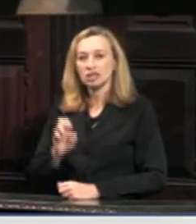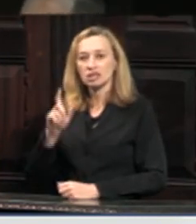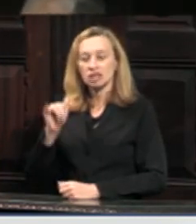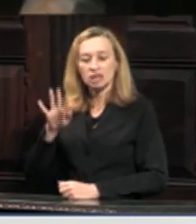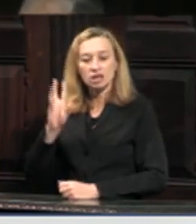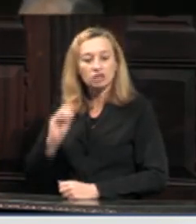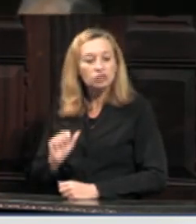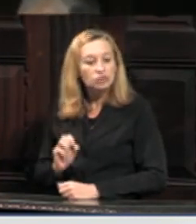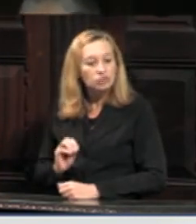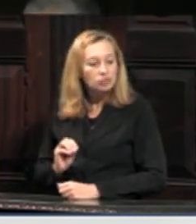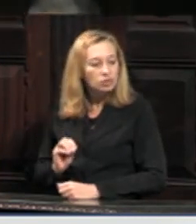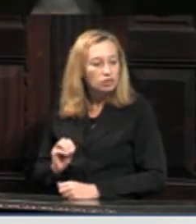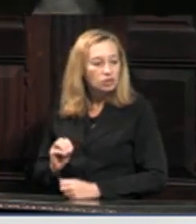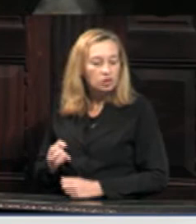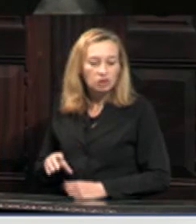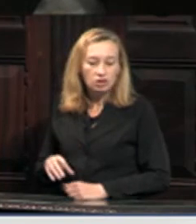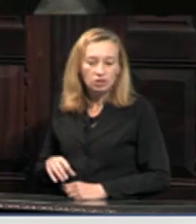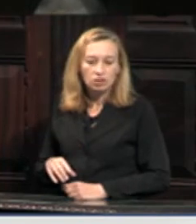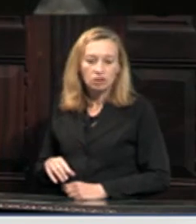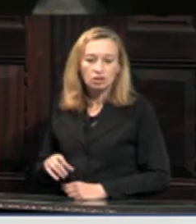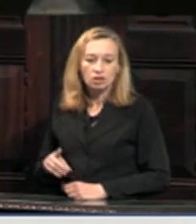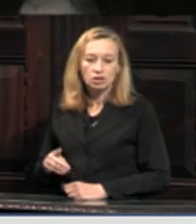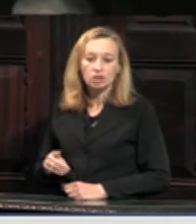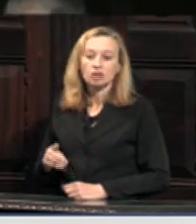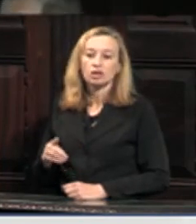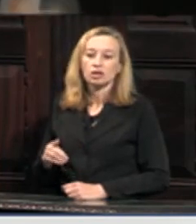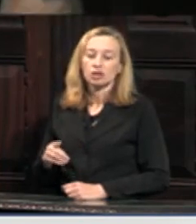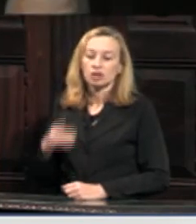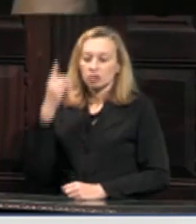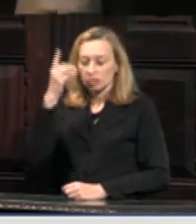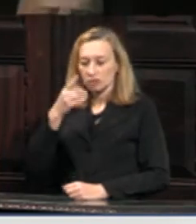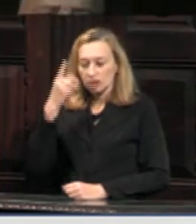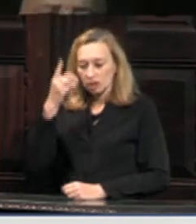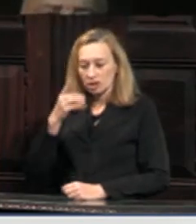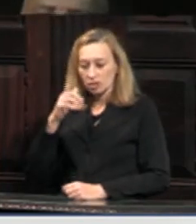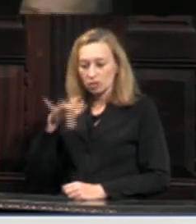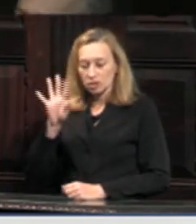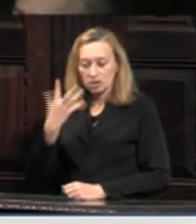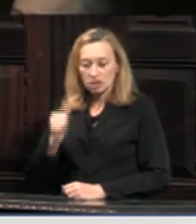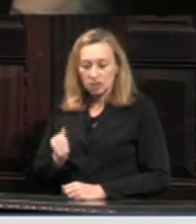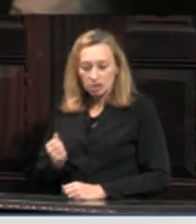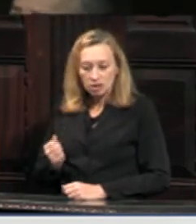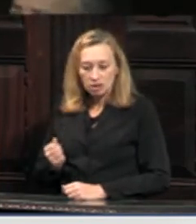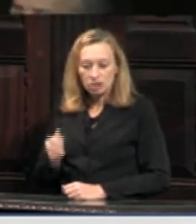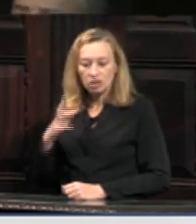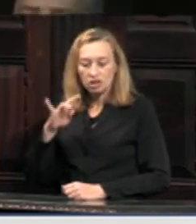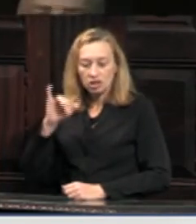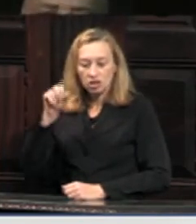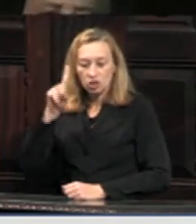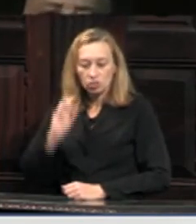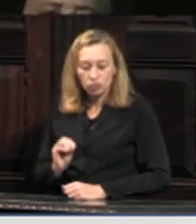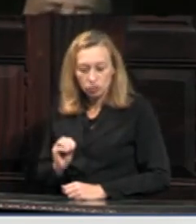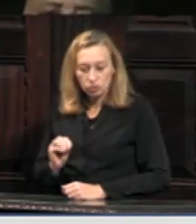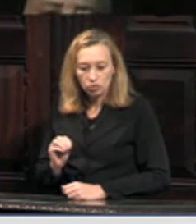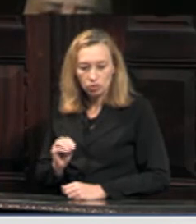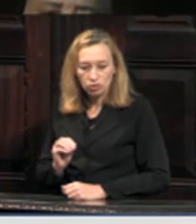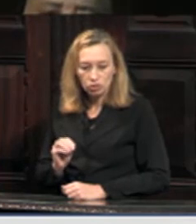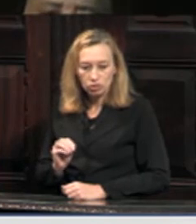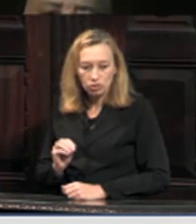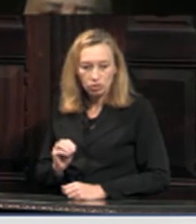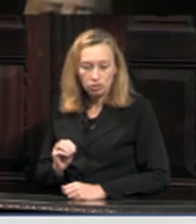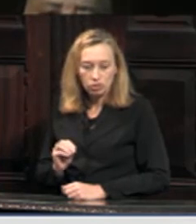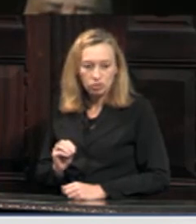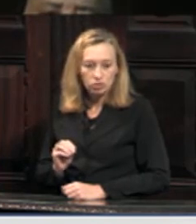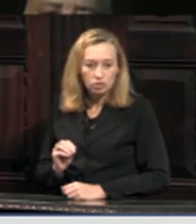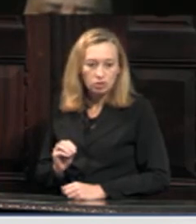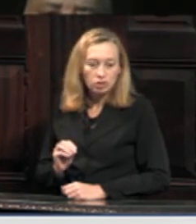Indicação legislativa 27-2015, deputada Lucinha. Indicação 112-2015, deputado Iranildo Campos. Indicação legislativa